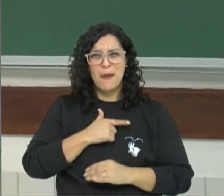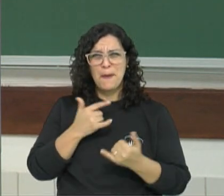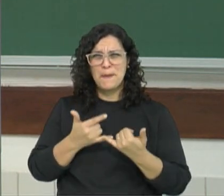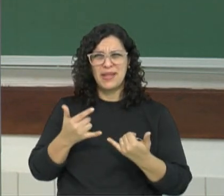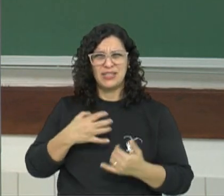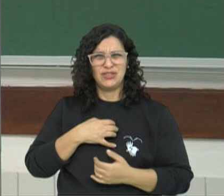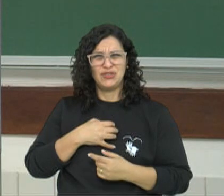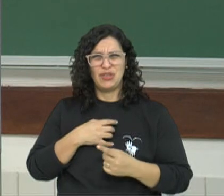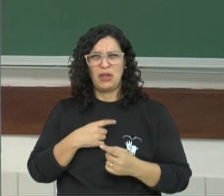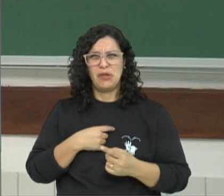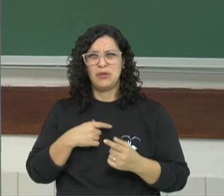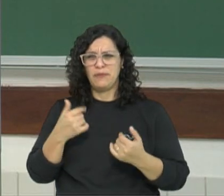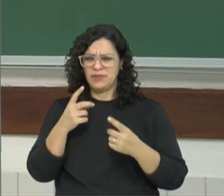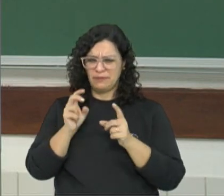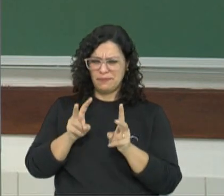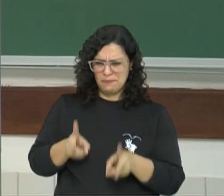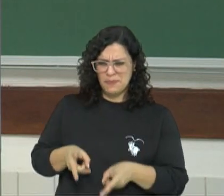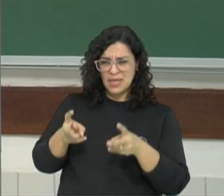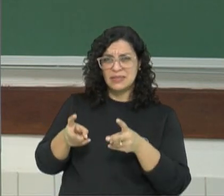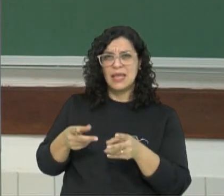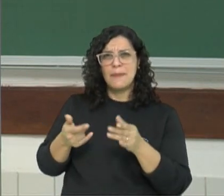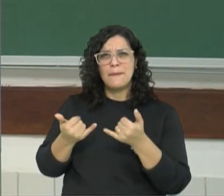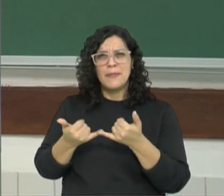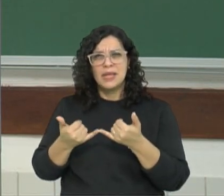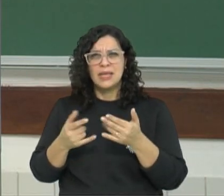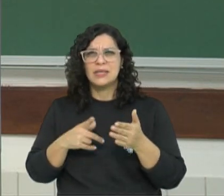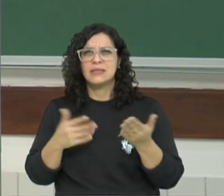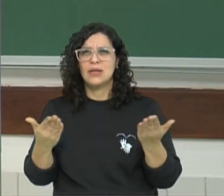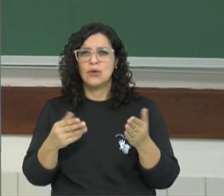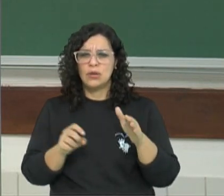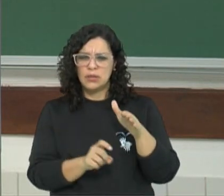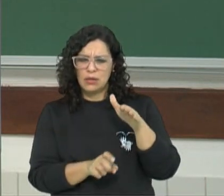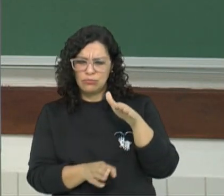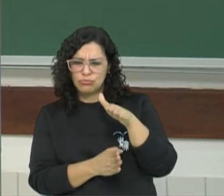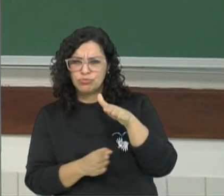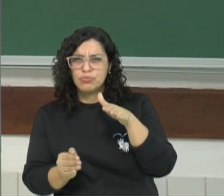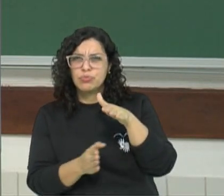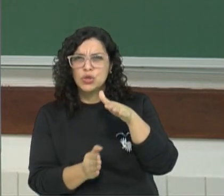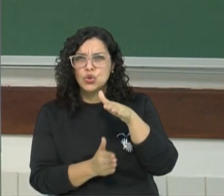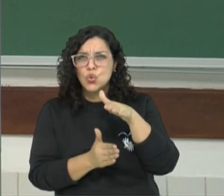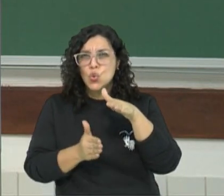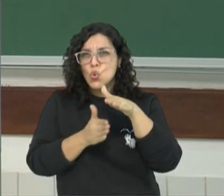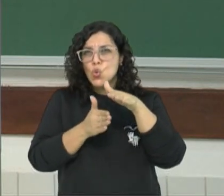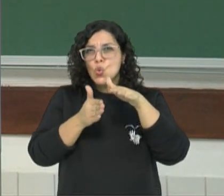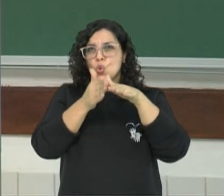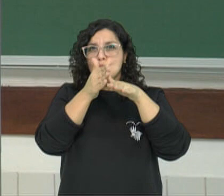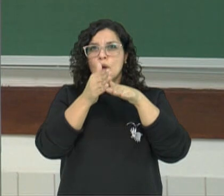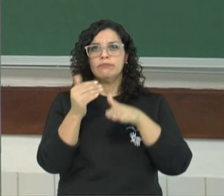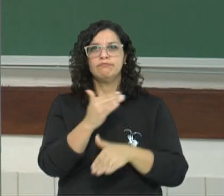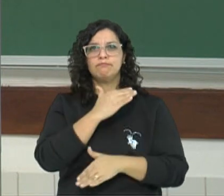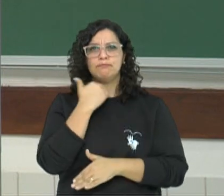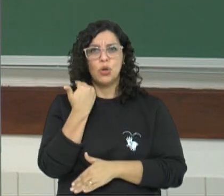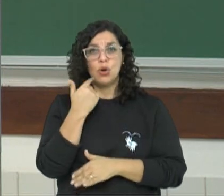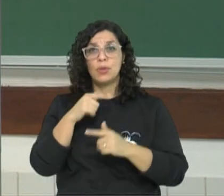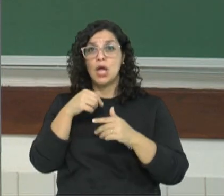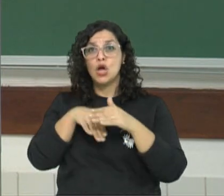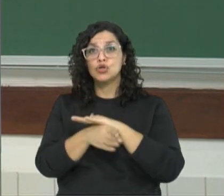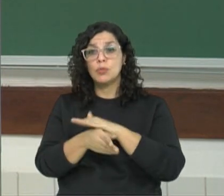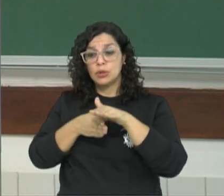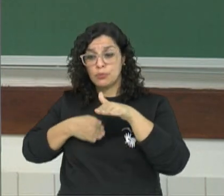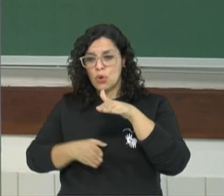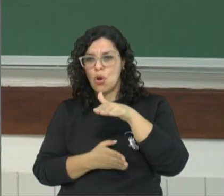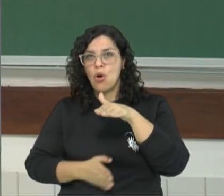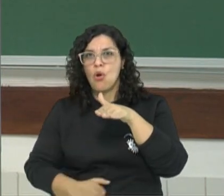feios, tal, aquela coisa toda, você olha assim, e quando eles são trazidos para a superfície, eles morrem, certo? Aqueles peixes que estão a uma profundeza